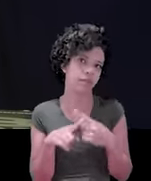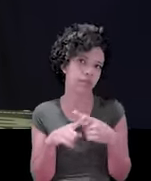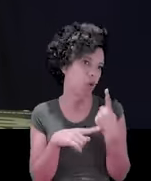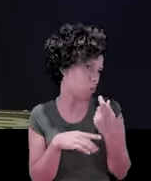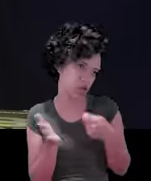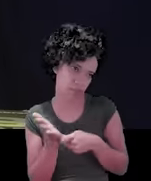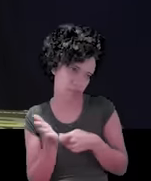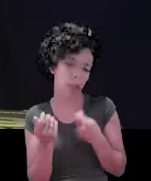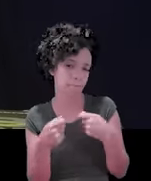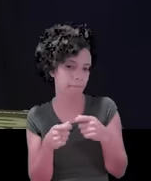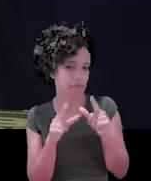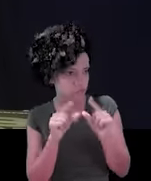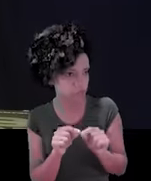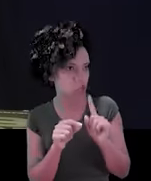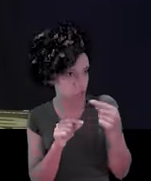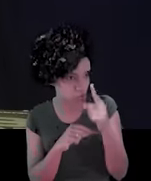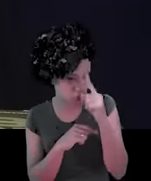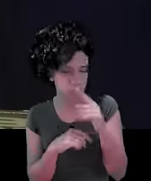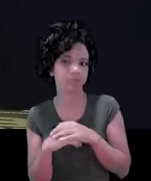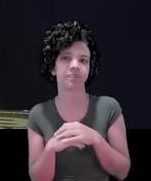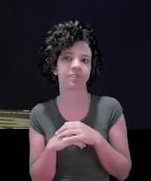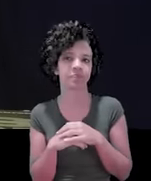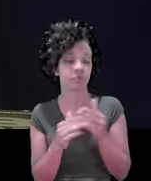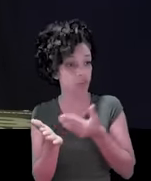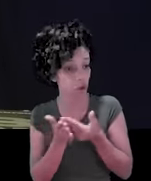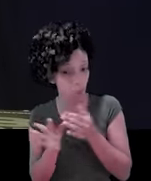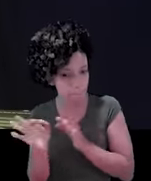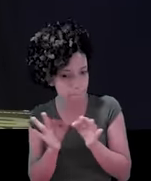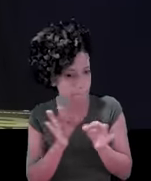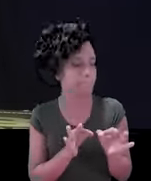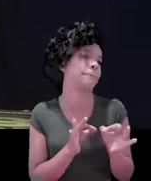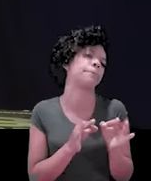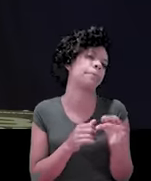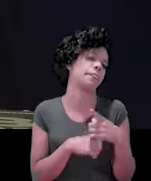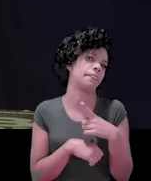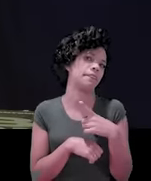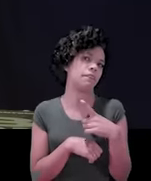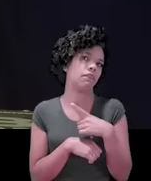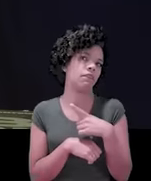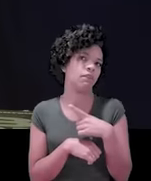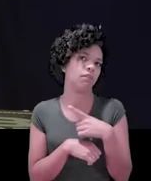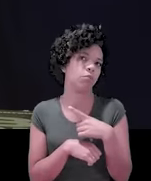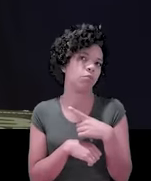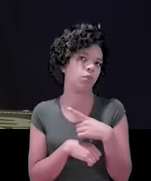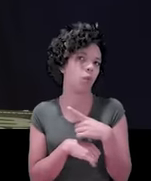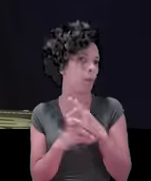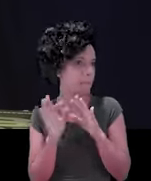já por uma única bateria a gente apressar no outro dia imediatamente eles começaram a a preparar um